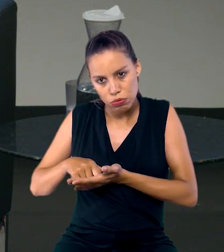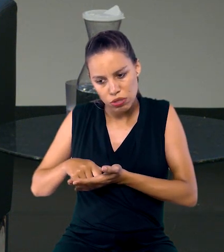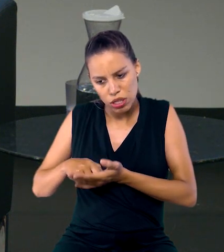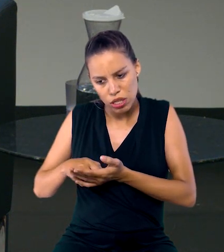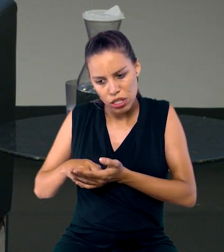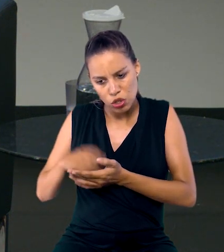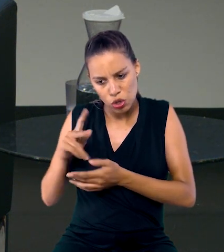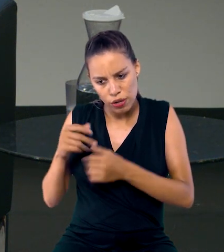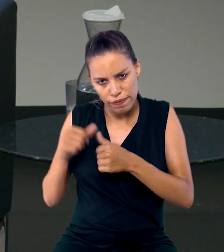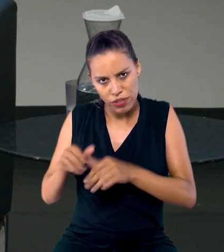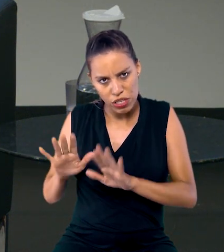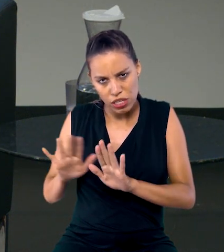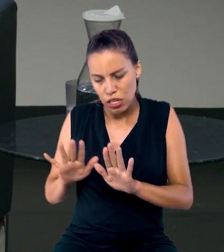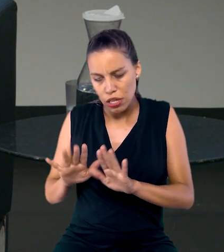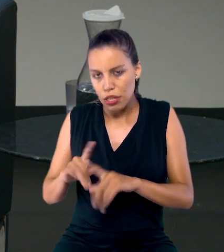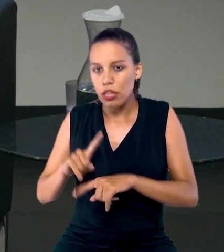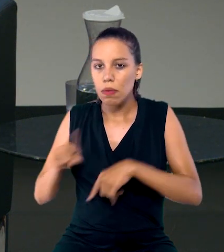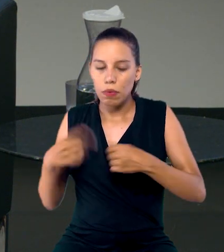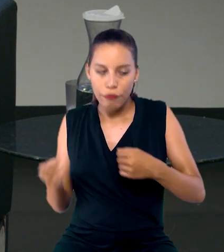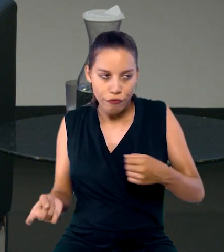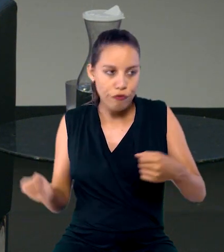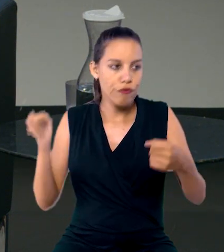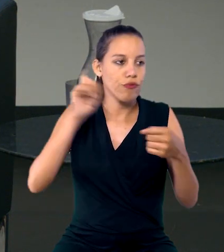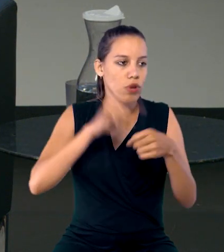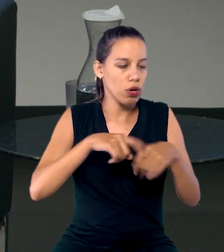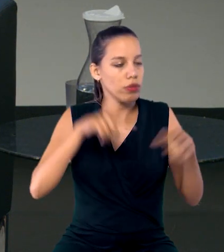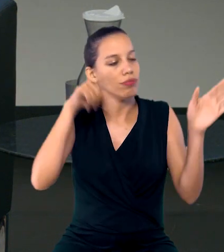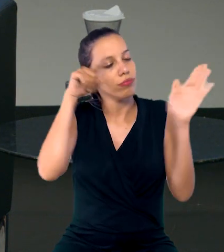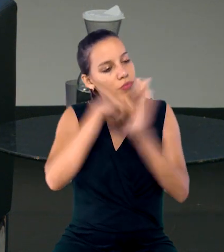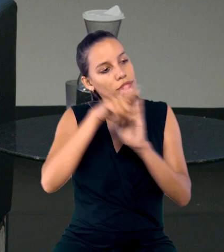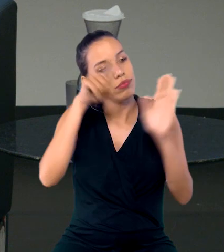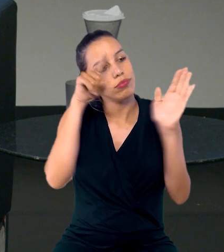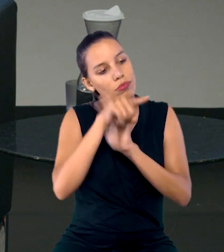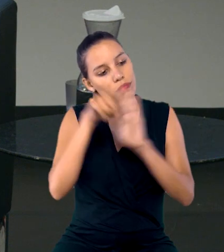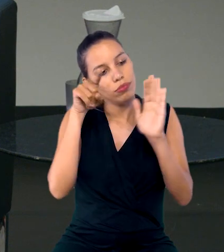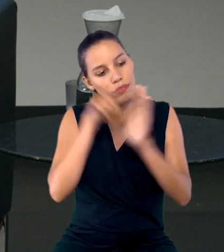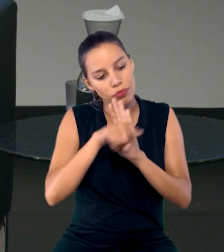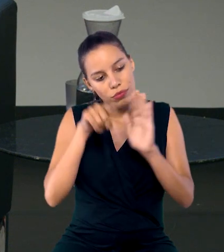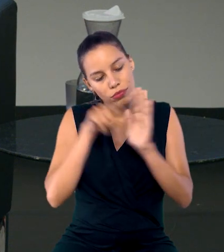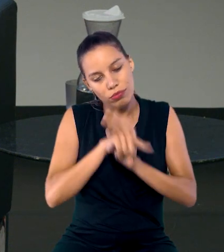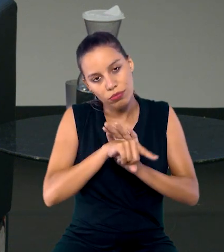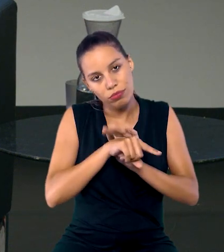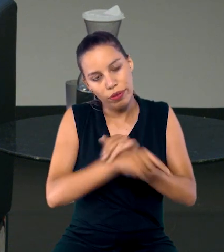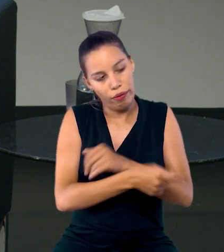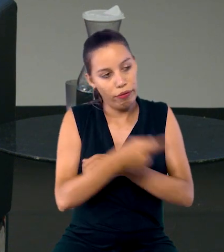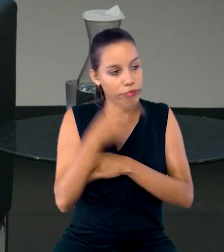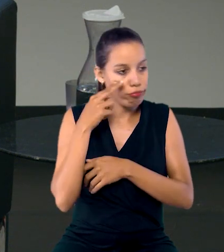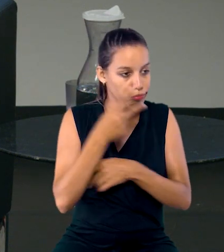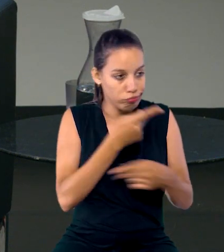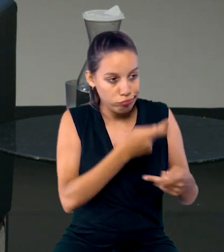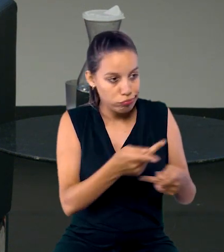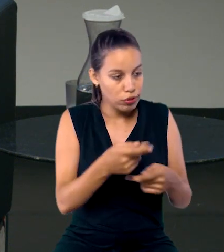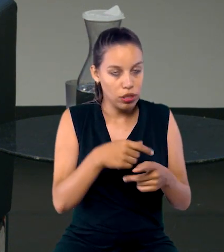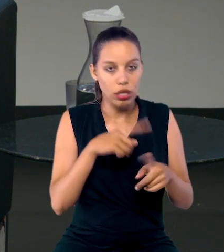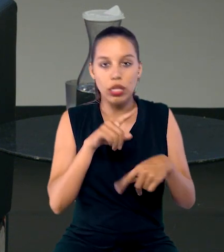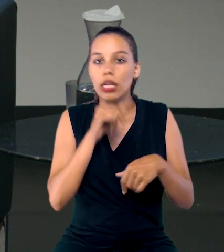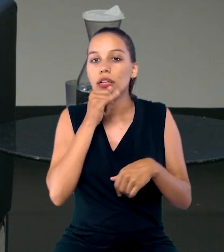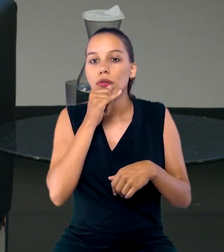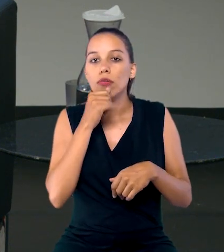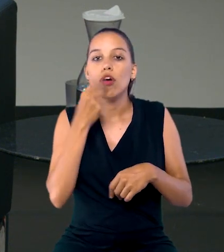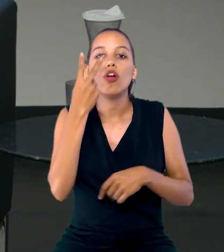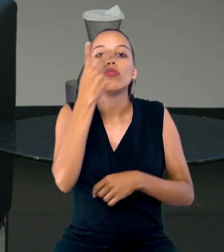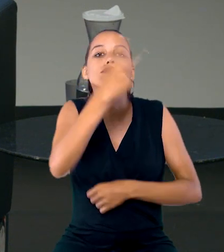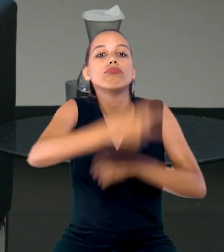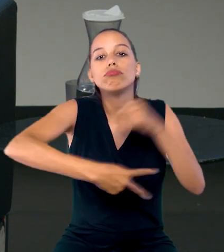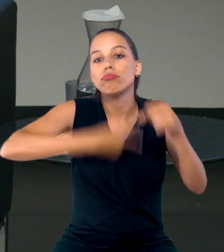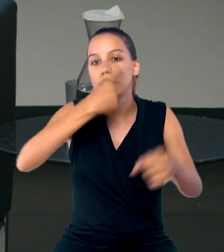e ela fica. Eu volto. Em geral, eu volto e acompanho. Aí eu voltava, digamos, 2 anos